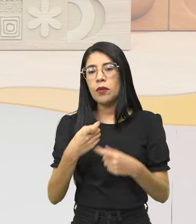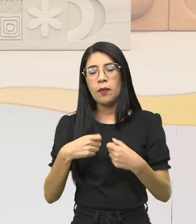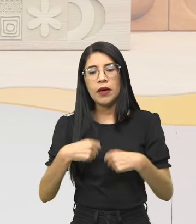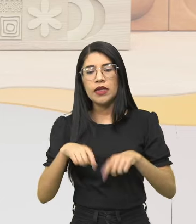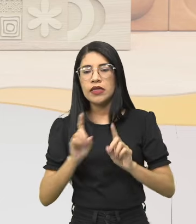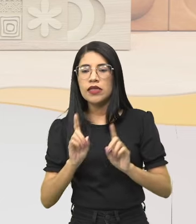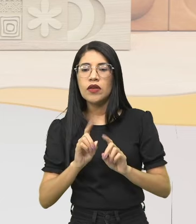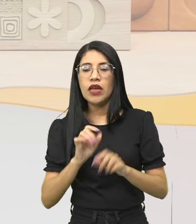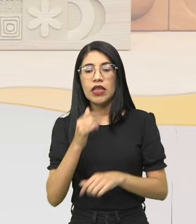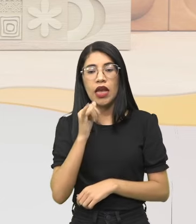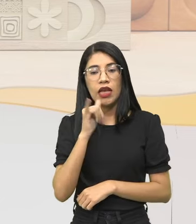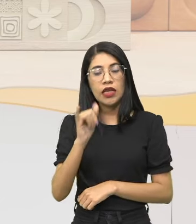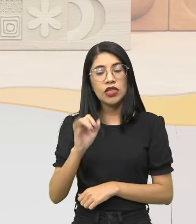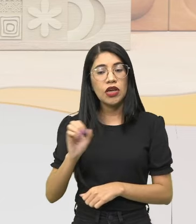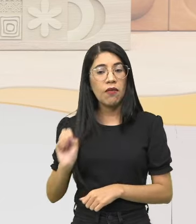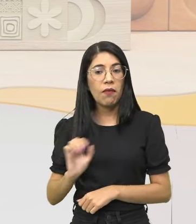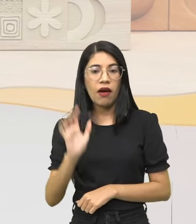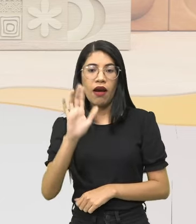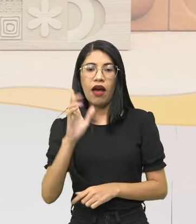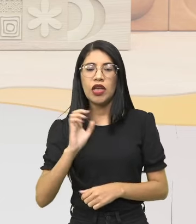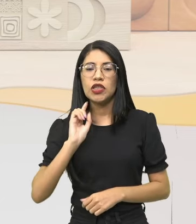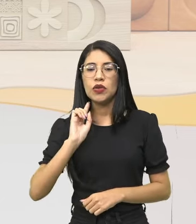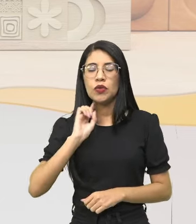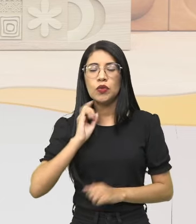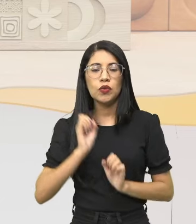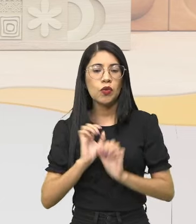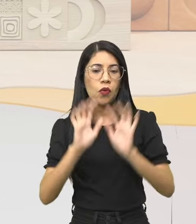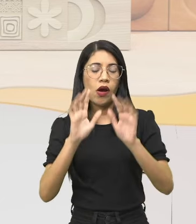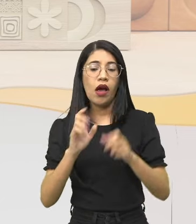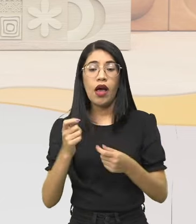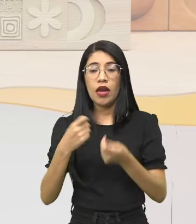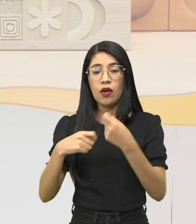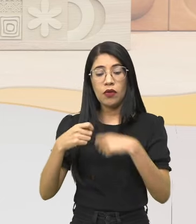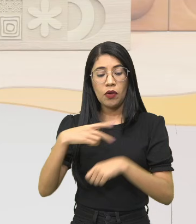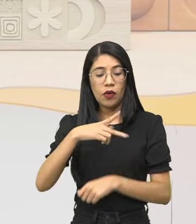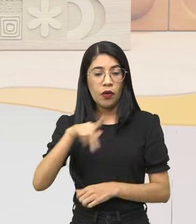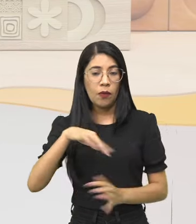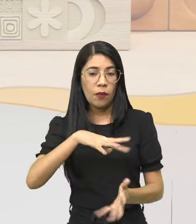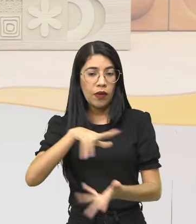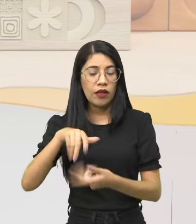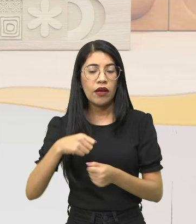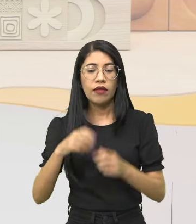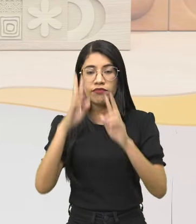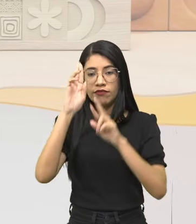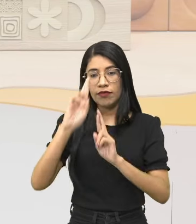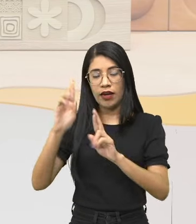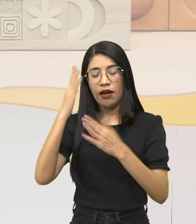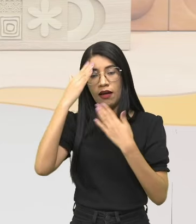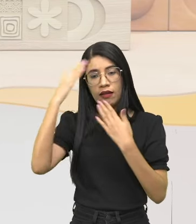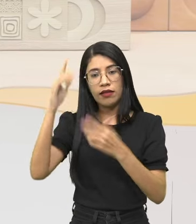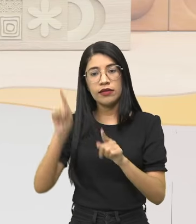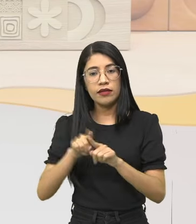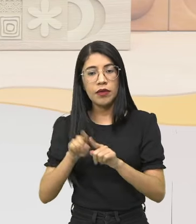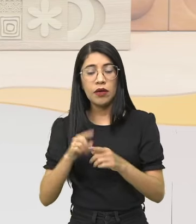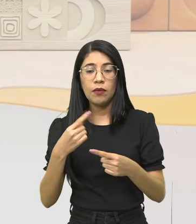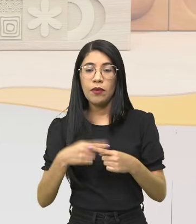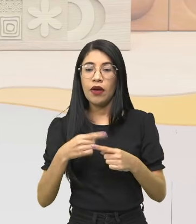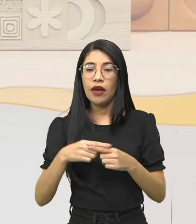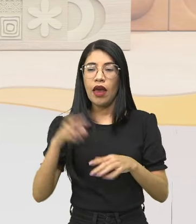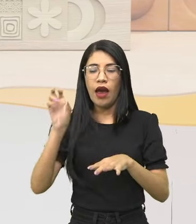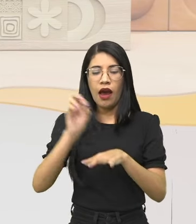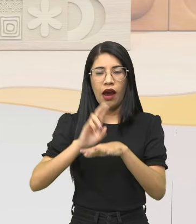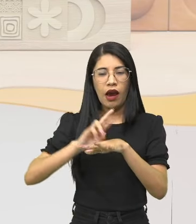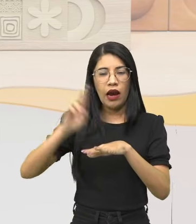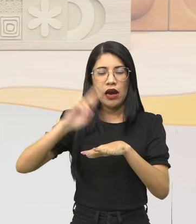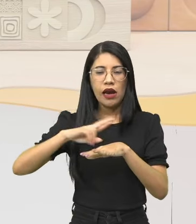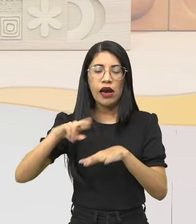energia mais caras ou poluentes. Nossa economia e nosso planeta agradecem. Porque o potencial de radiação do Brasil